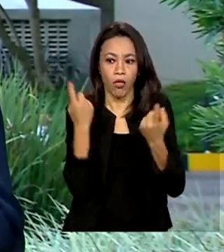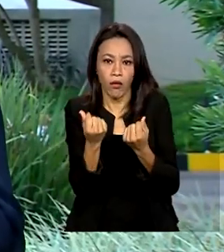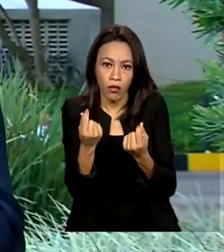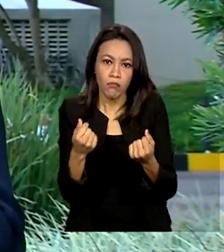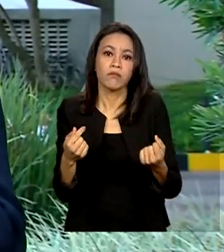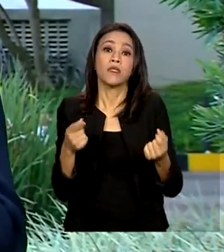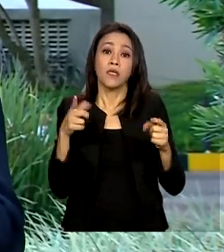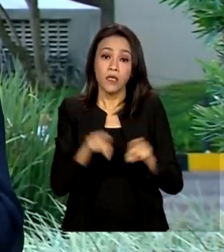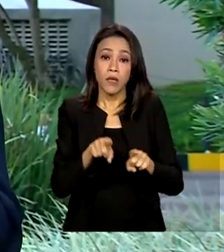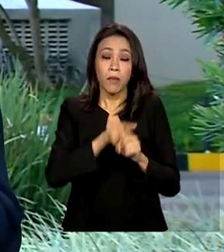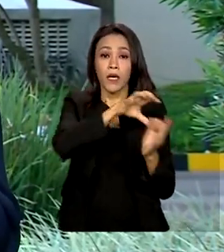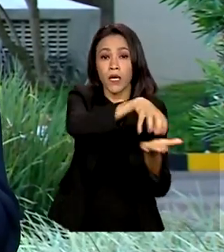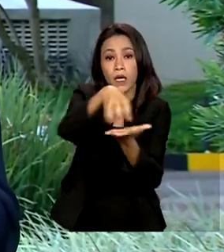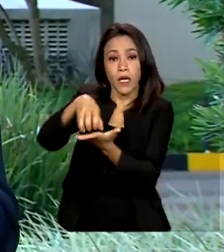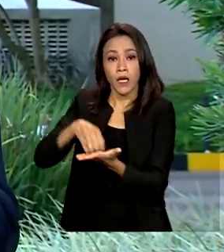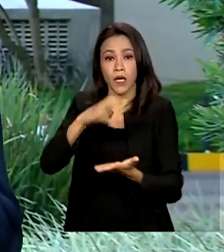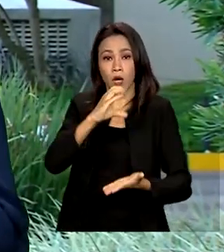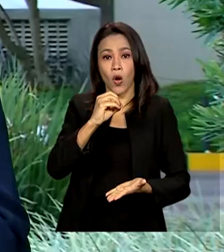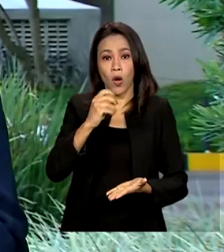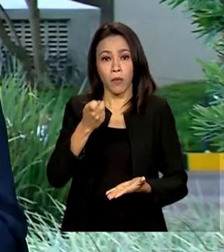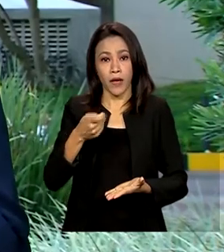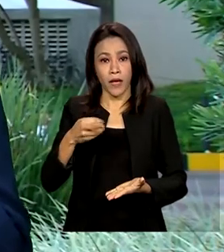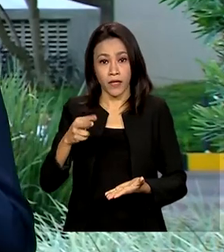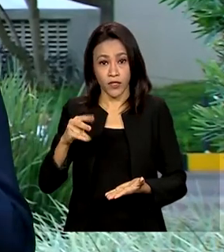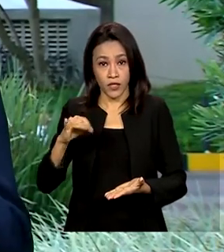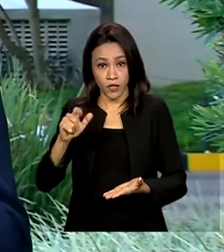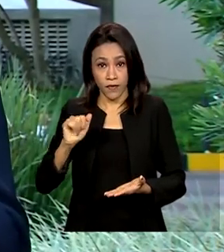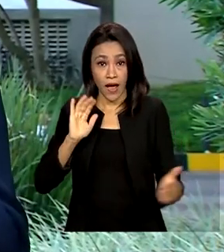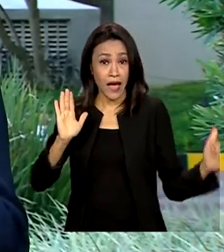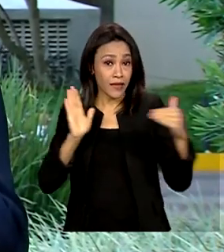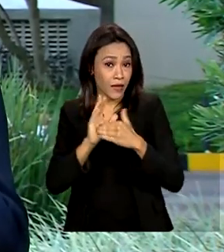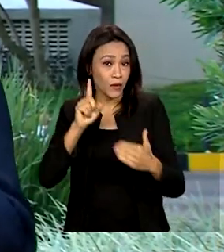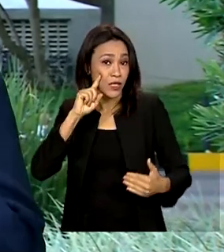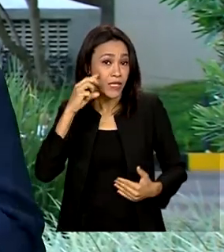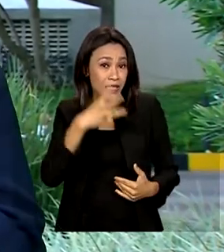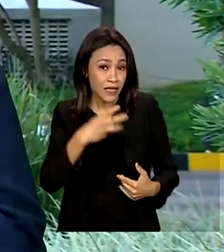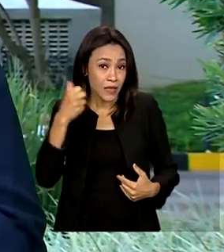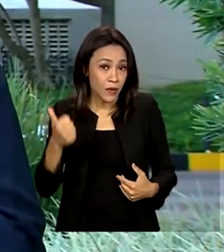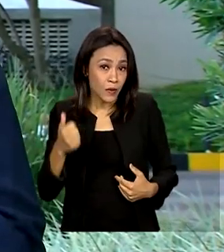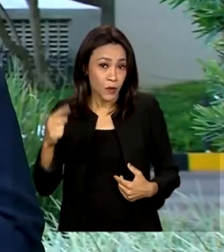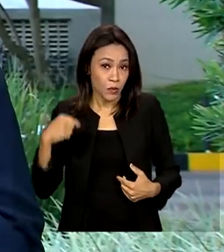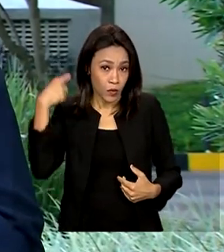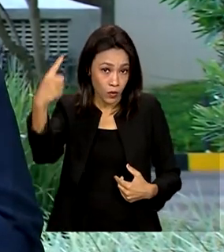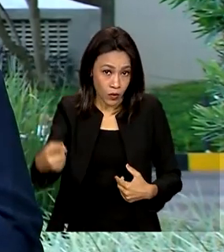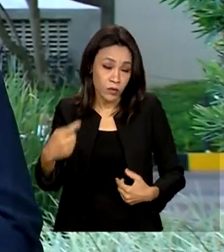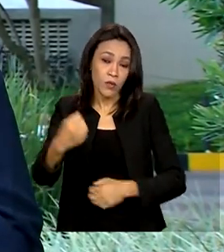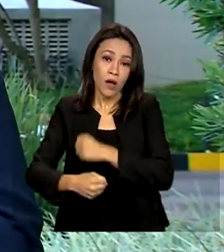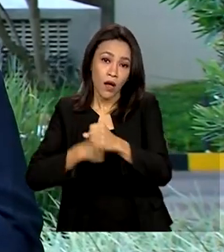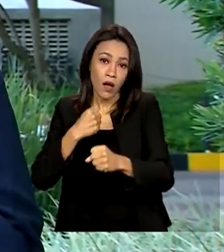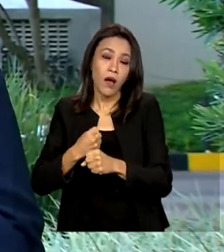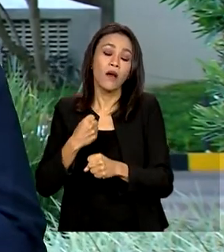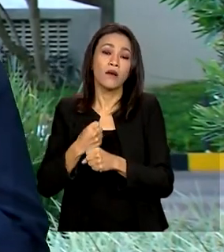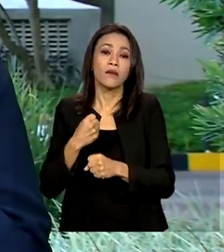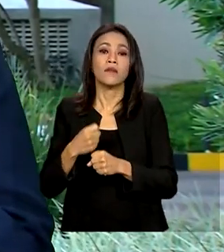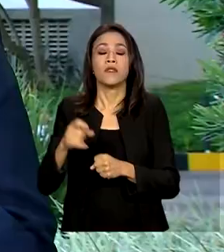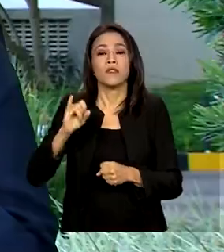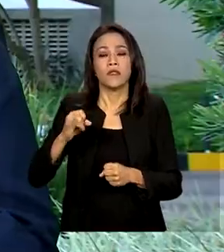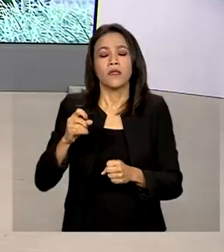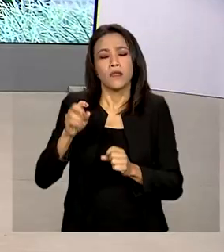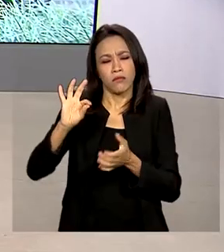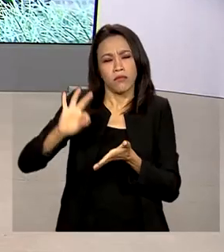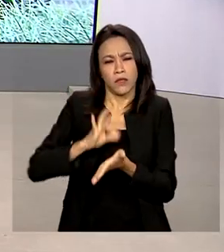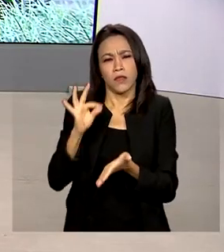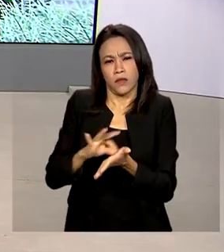As inscrições, elas vão até o dia 31 de janeiro do ano que vem. Esses interessados podem, então, apresentar as propostas até essa data.